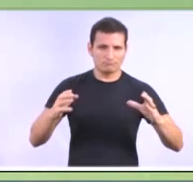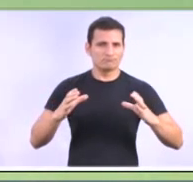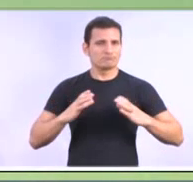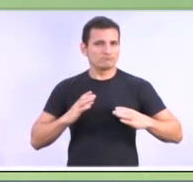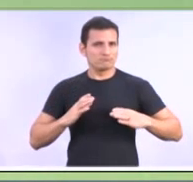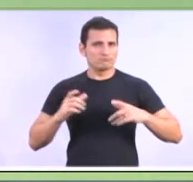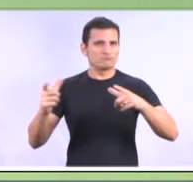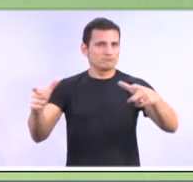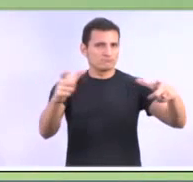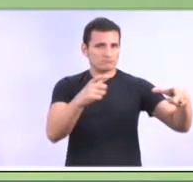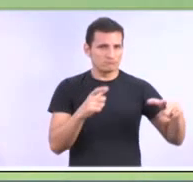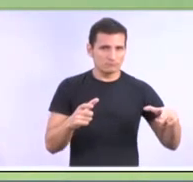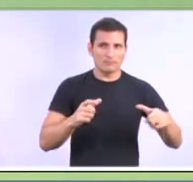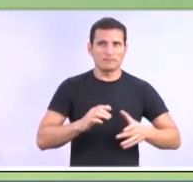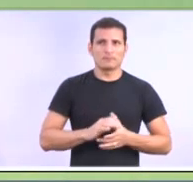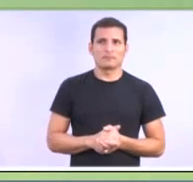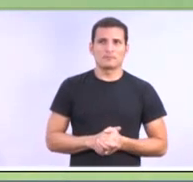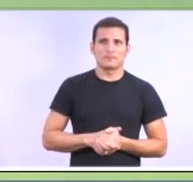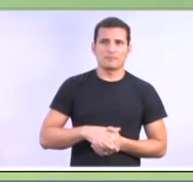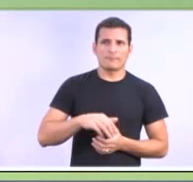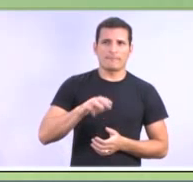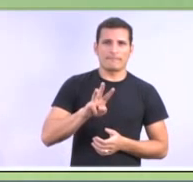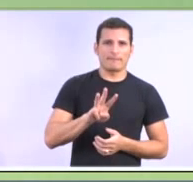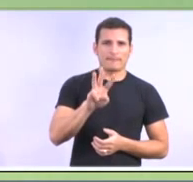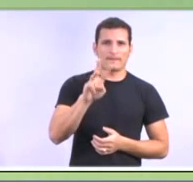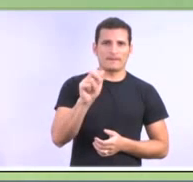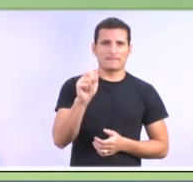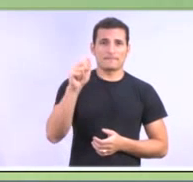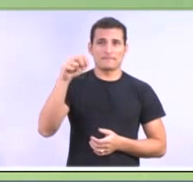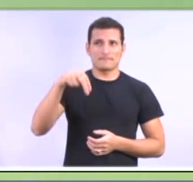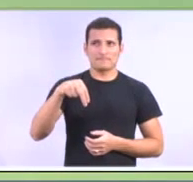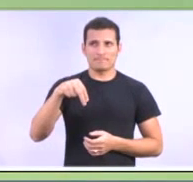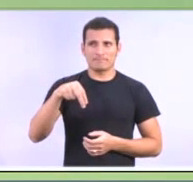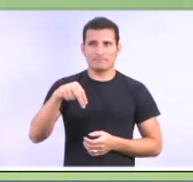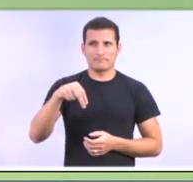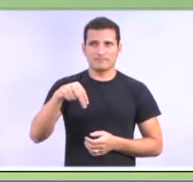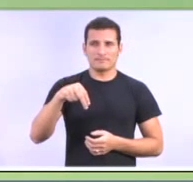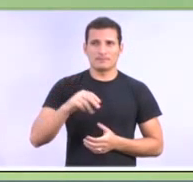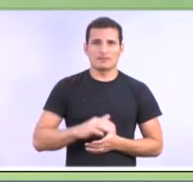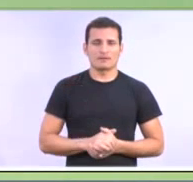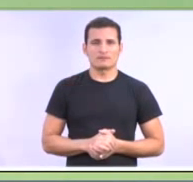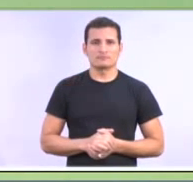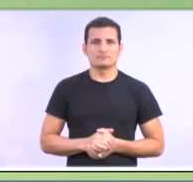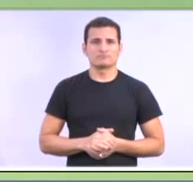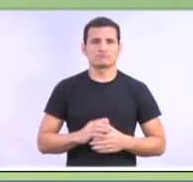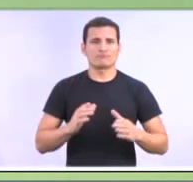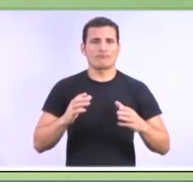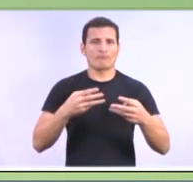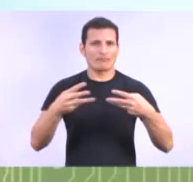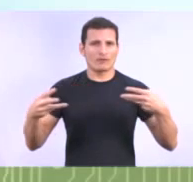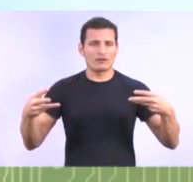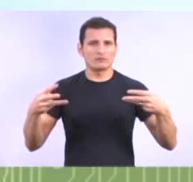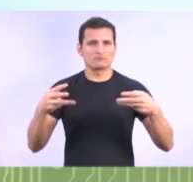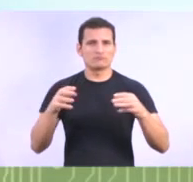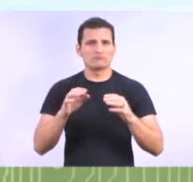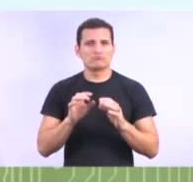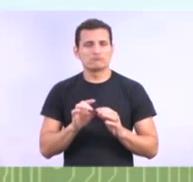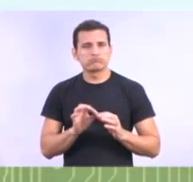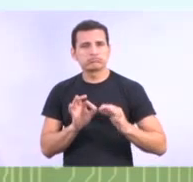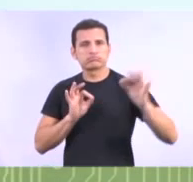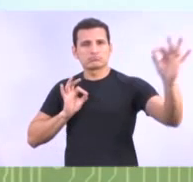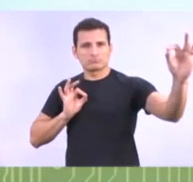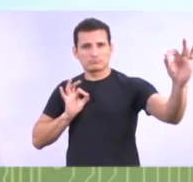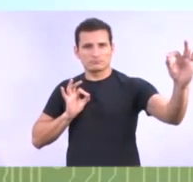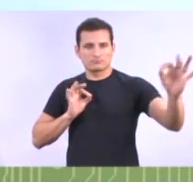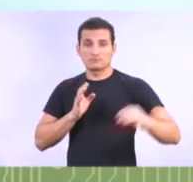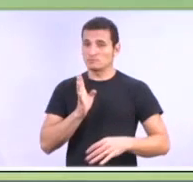WAN, que seria a Wide Area Network, ou seja, rede de longa distância. Vamos conhecer cada uma?